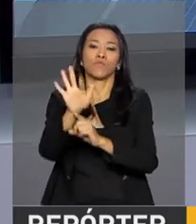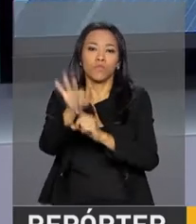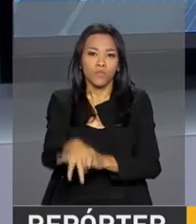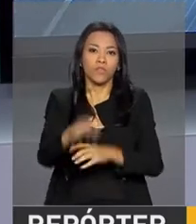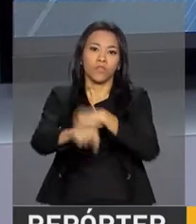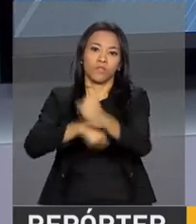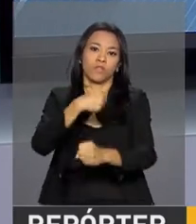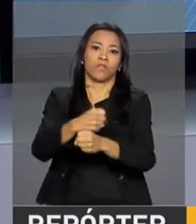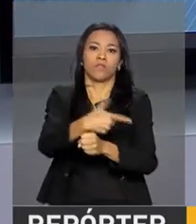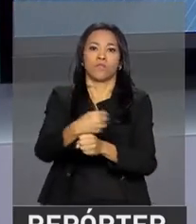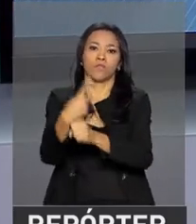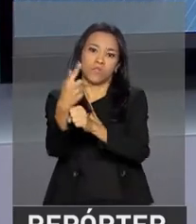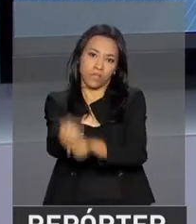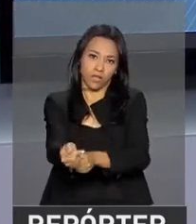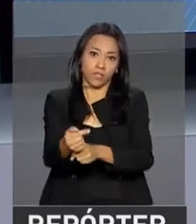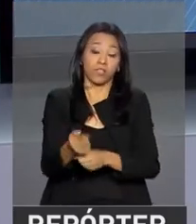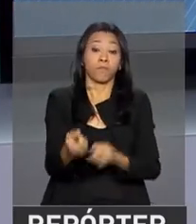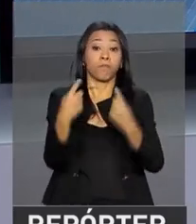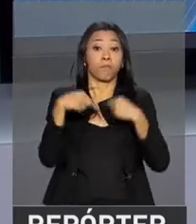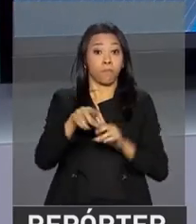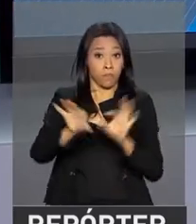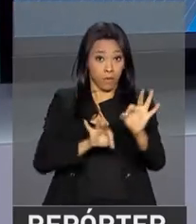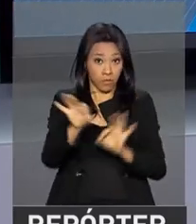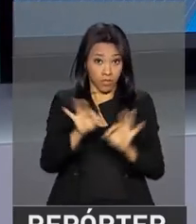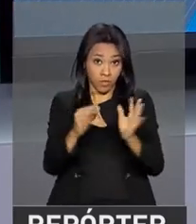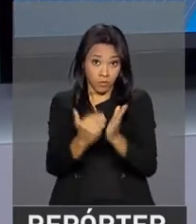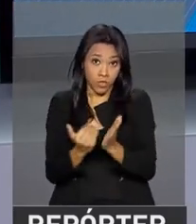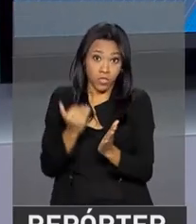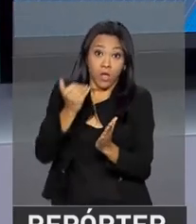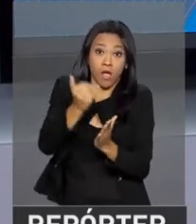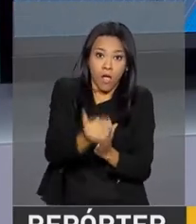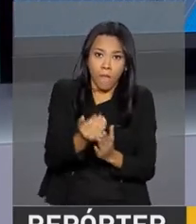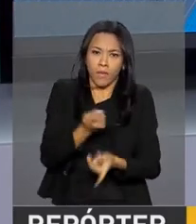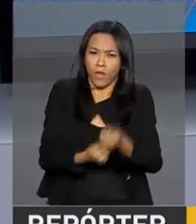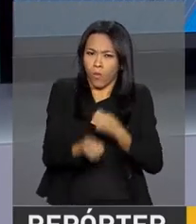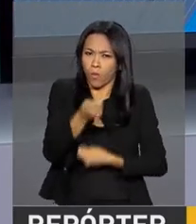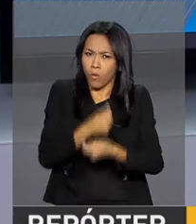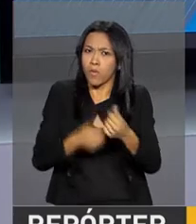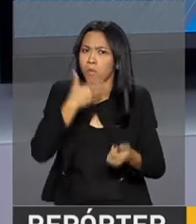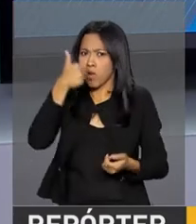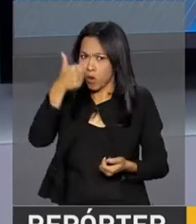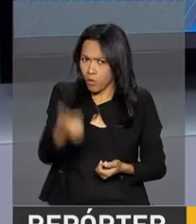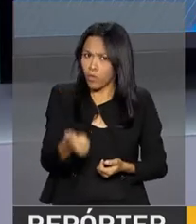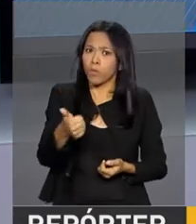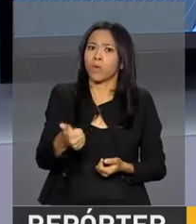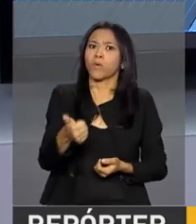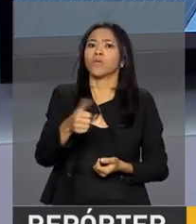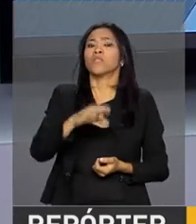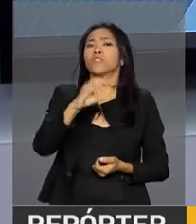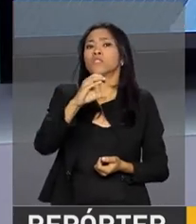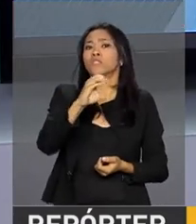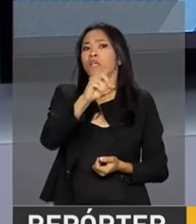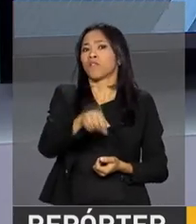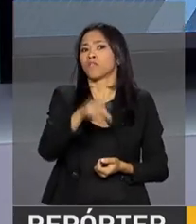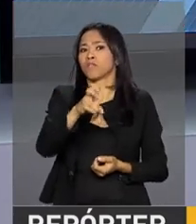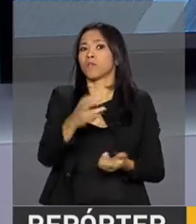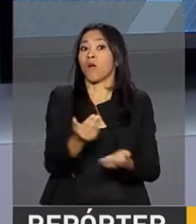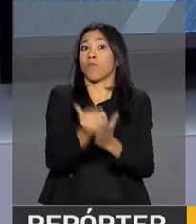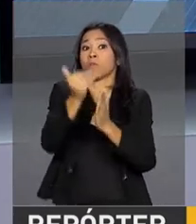2017 a projeção de crescimento da economia melhorou de meio por cento para